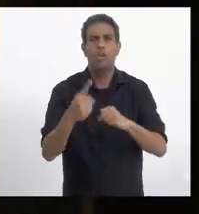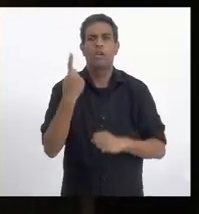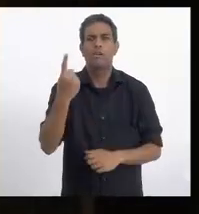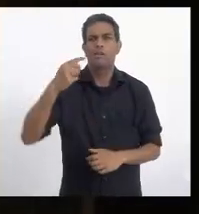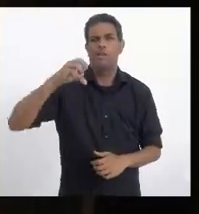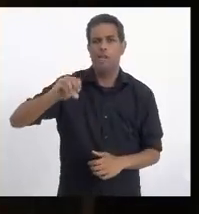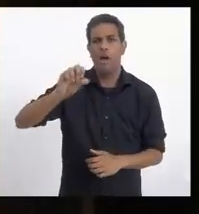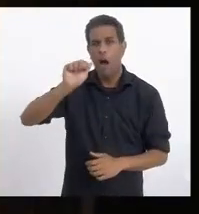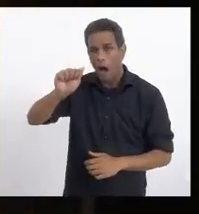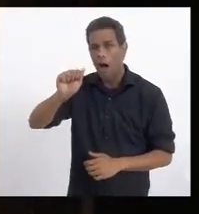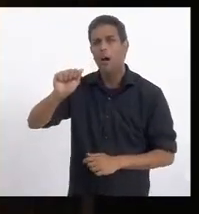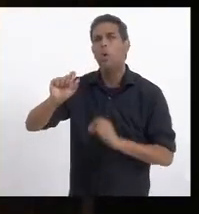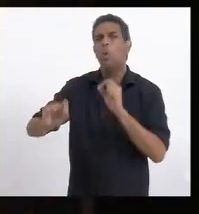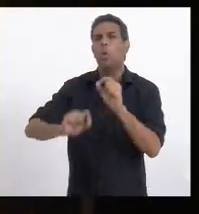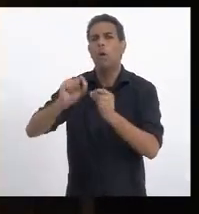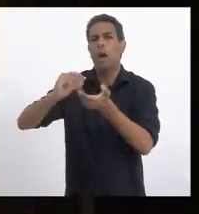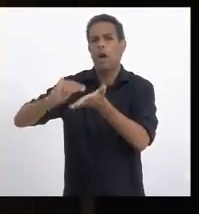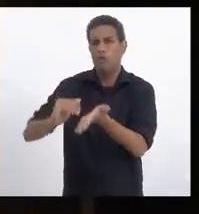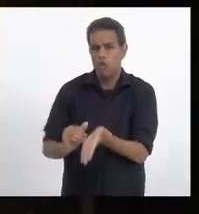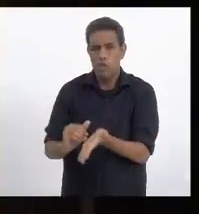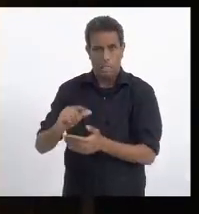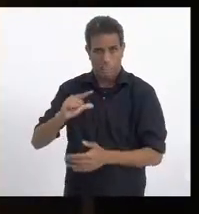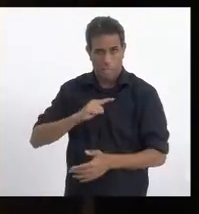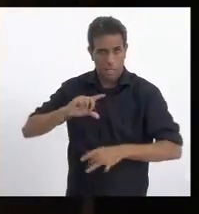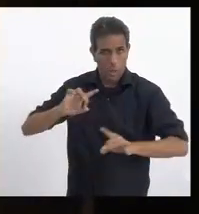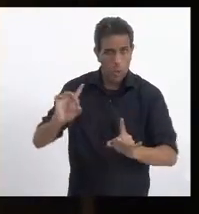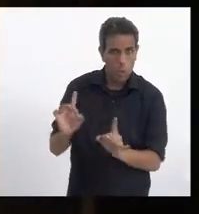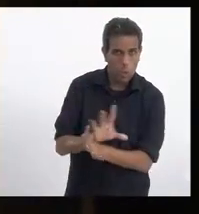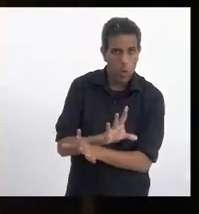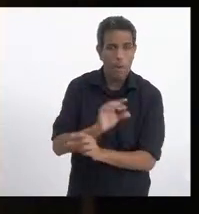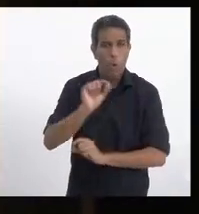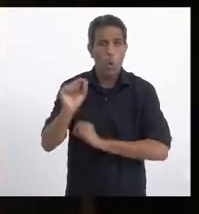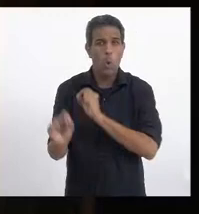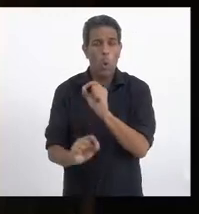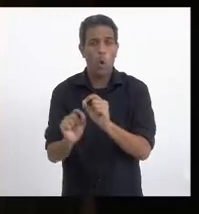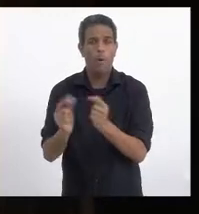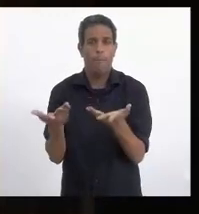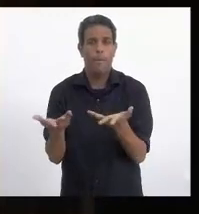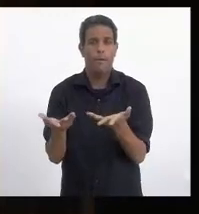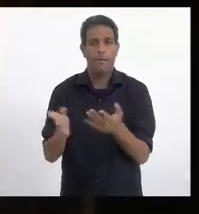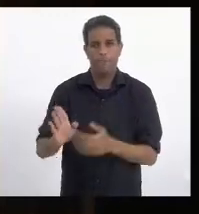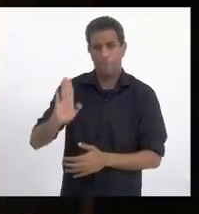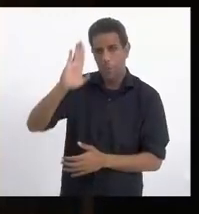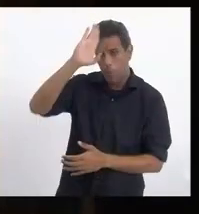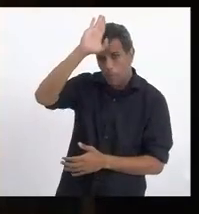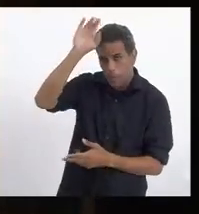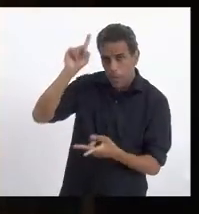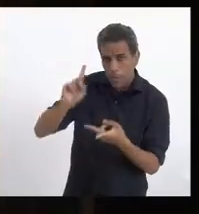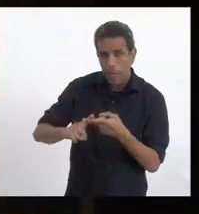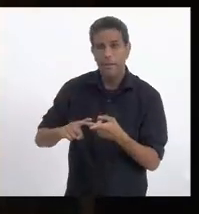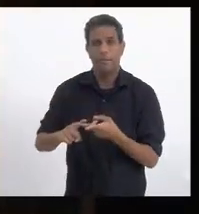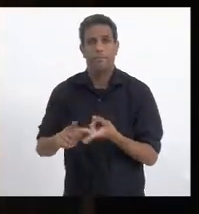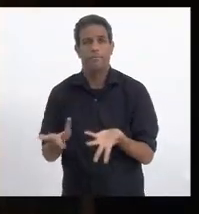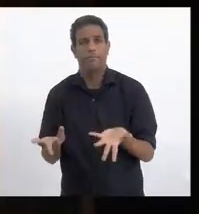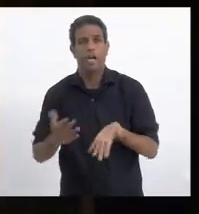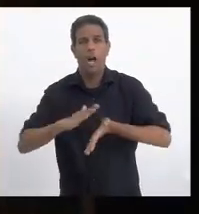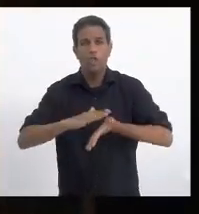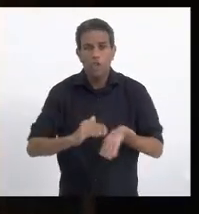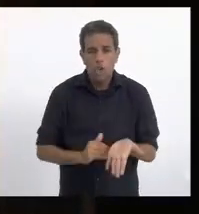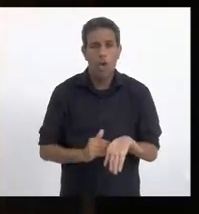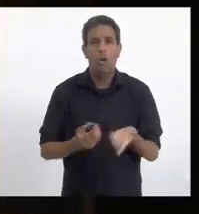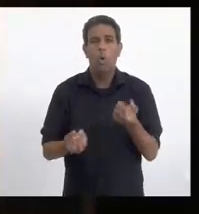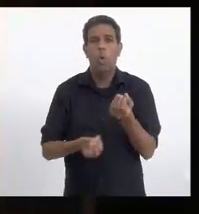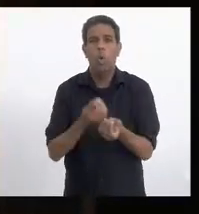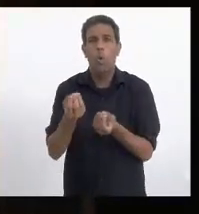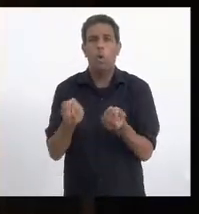que trata da exclusão e isso nunca aconteceu no estado de um bombeiros e é excluído e e